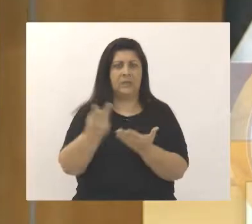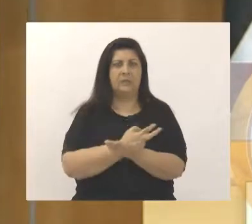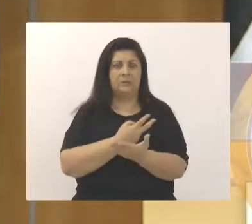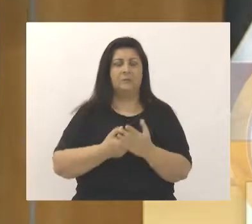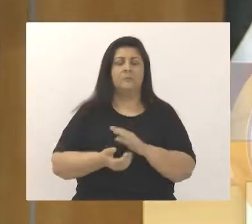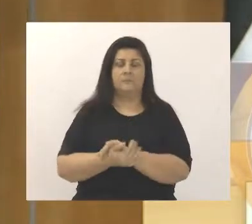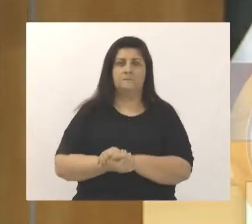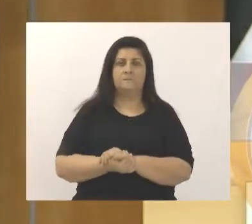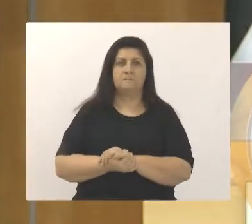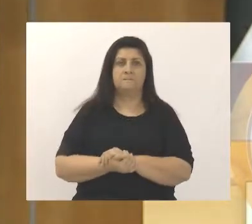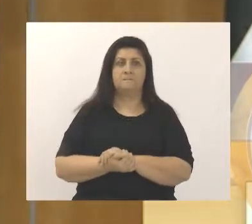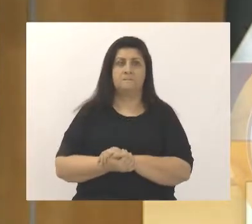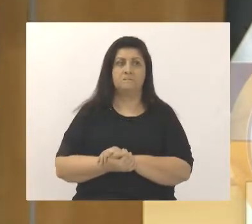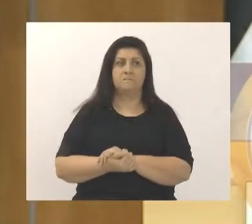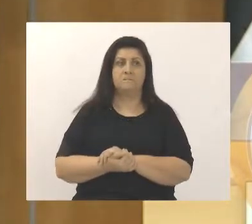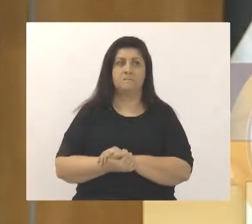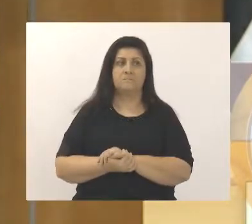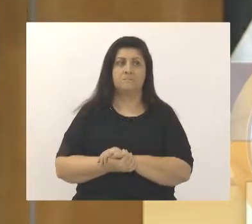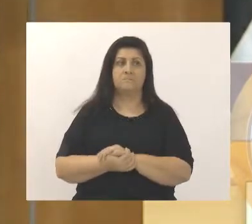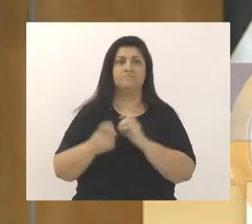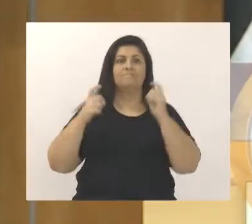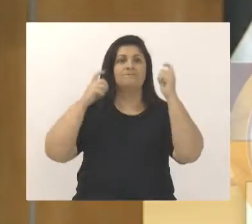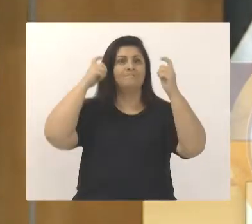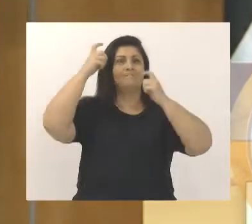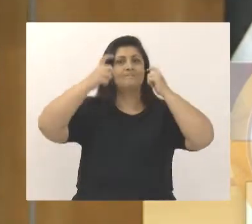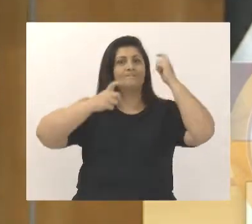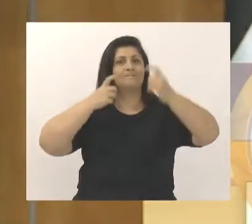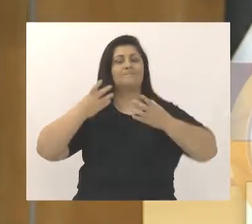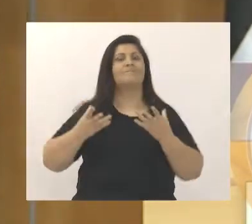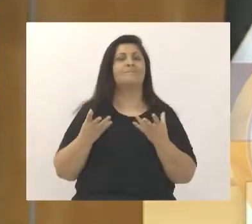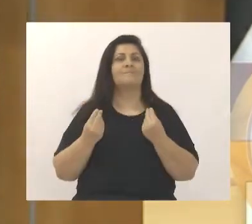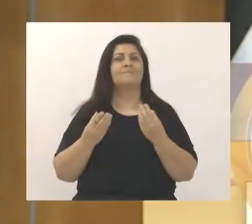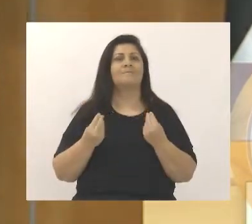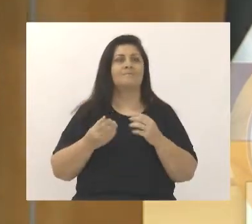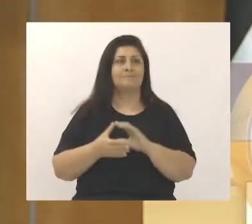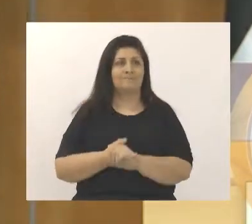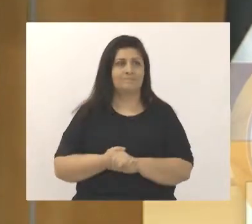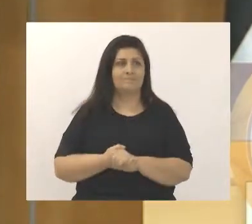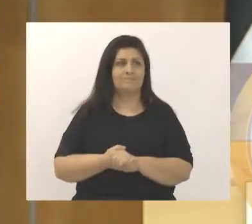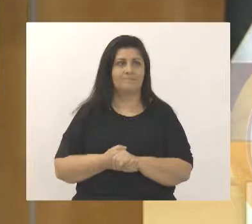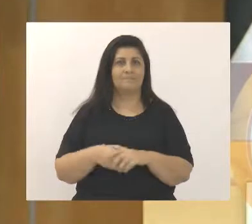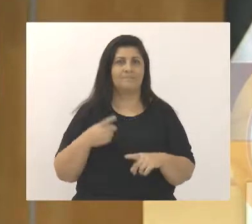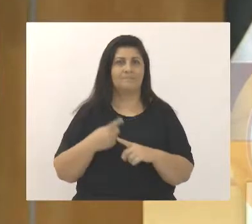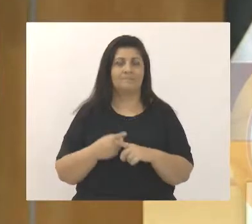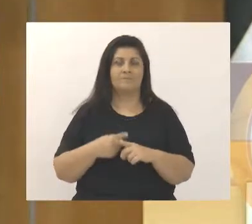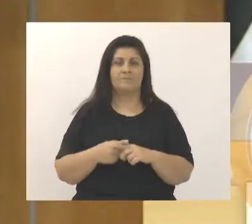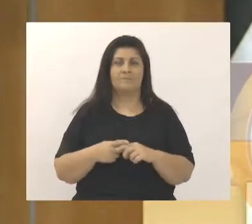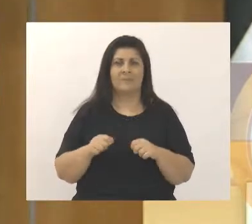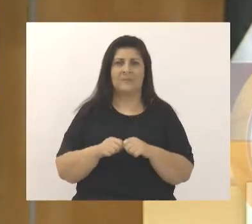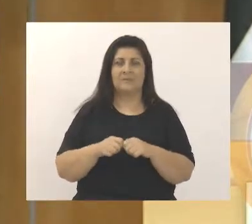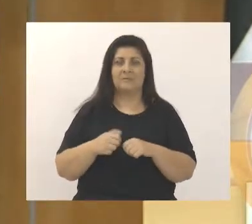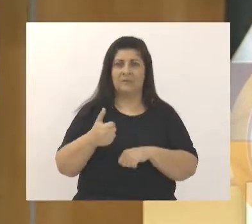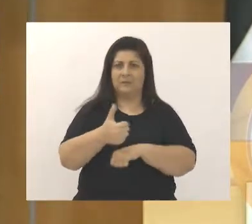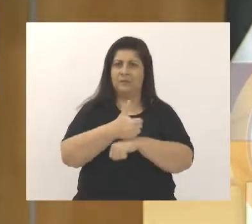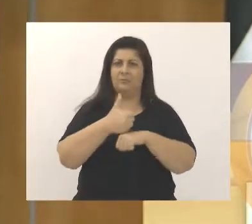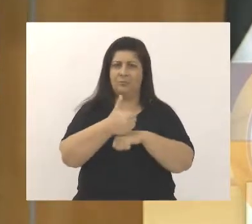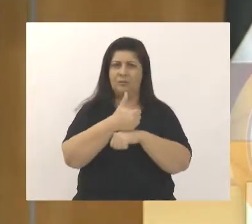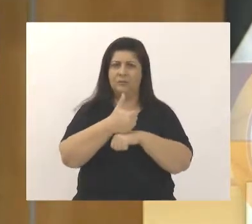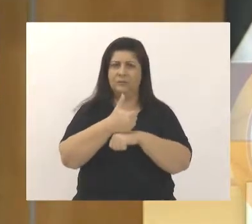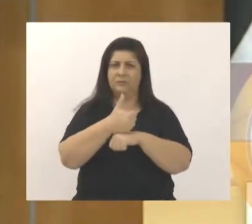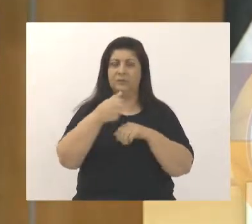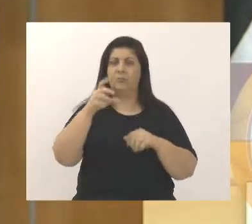E sabemos, às vezes, e isso me preocupa muito, regulamentando, muitas das vezes, a profissão de doula